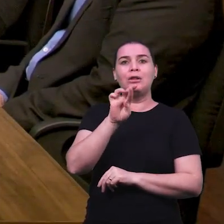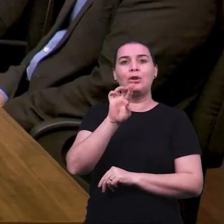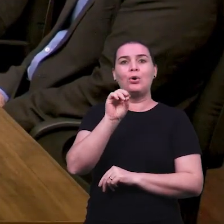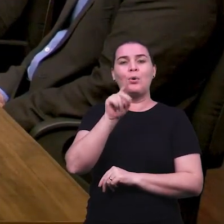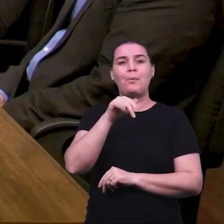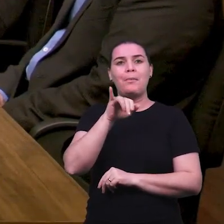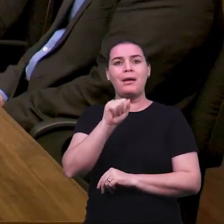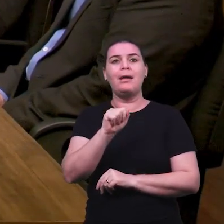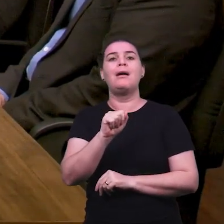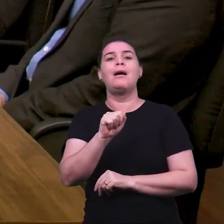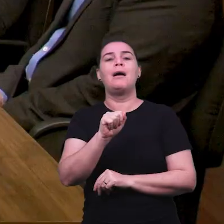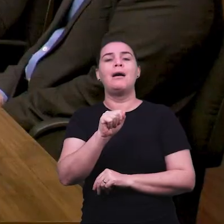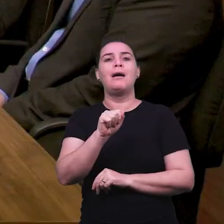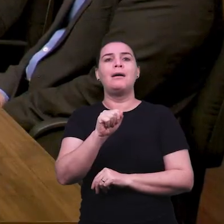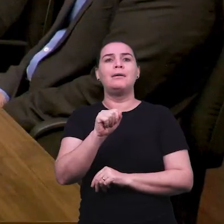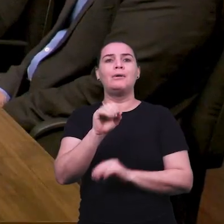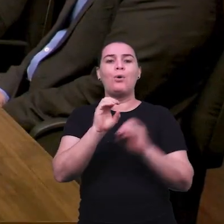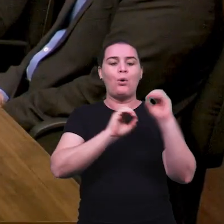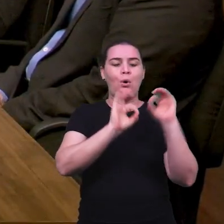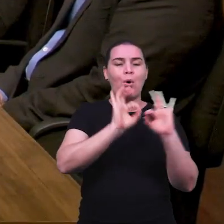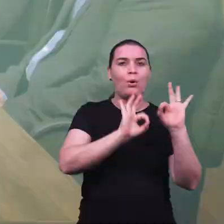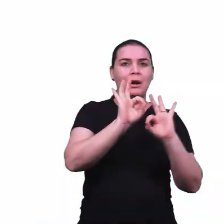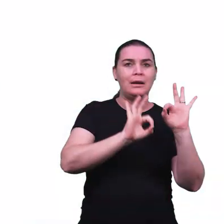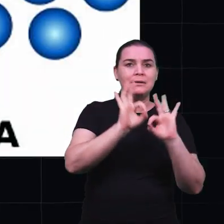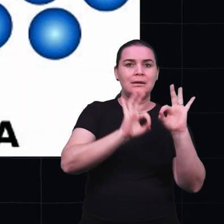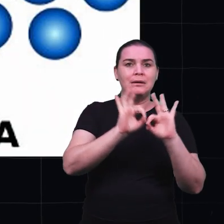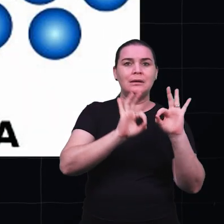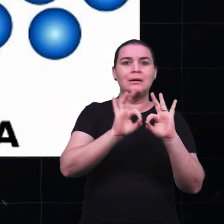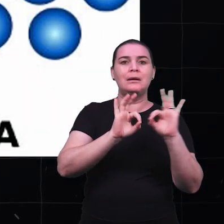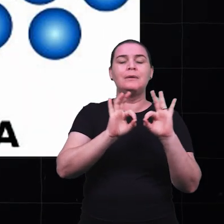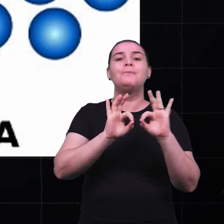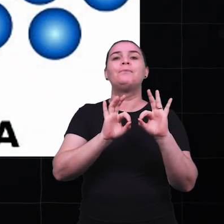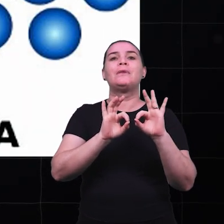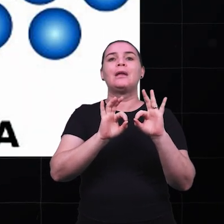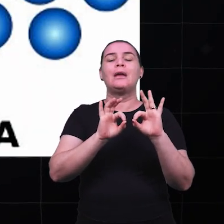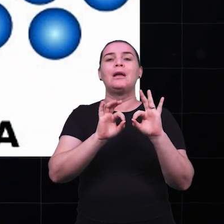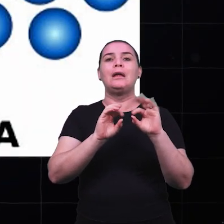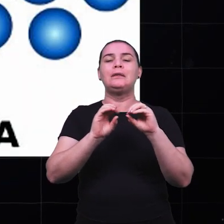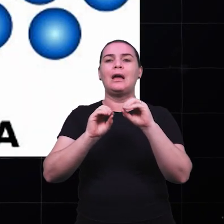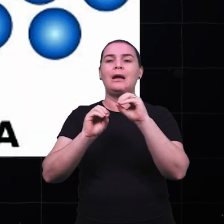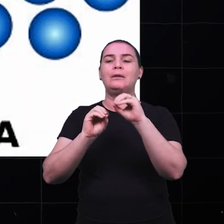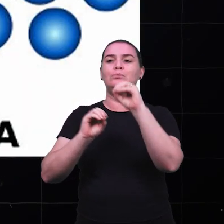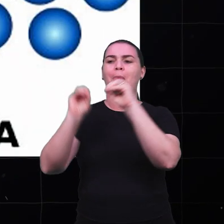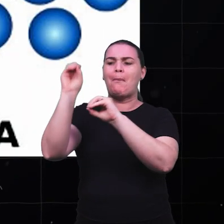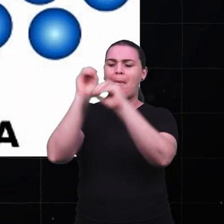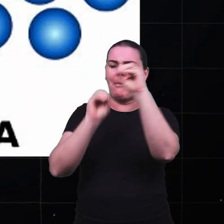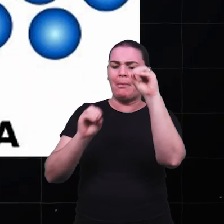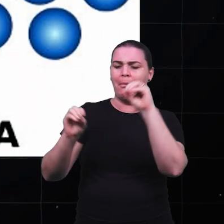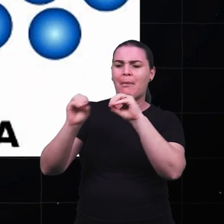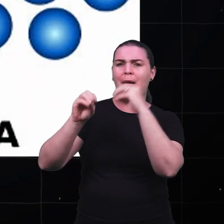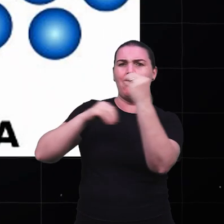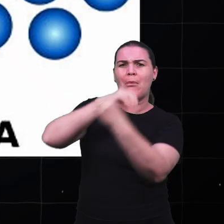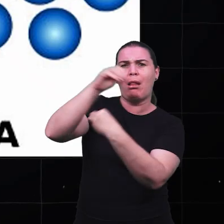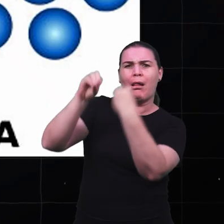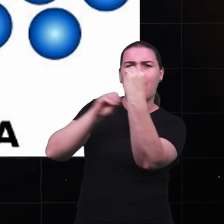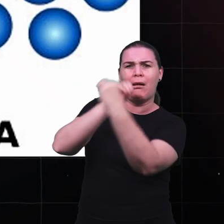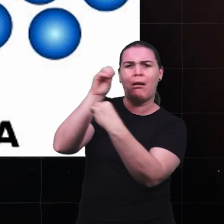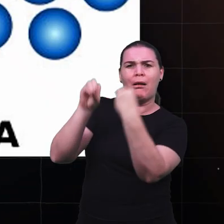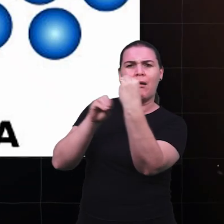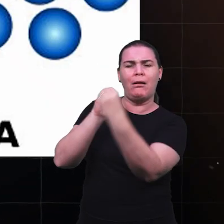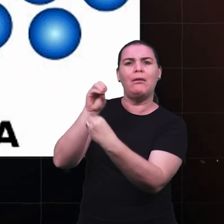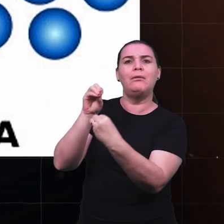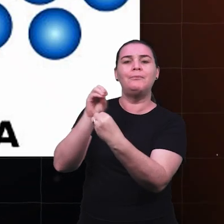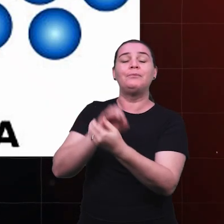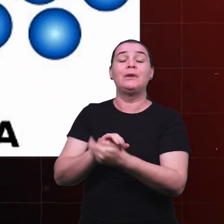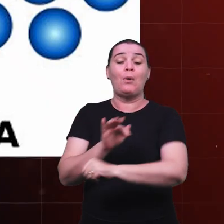vendo as bolinhas estão todas direcionadas, e uma alta entropia, que tudo está desorganizado. Então a física ela consegue medir